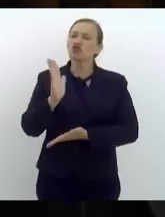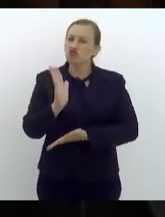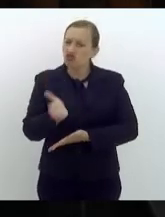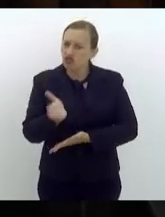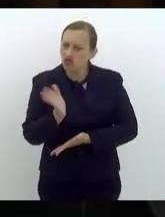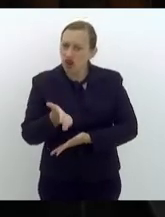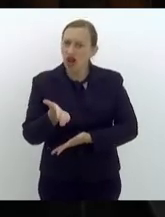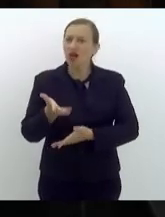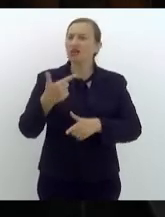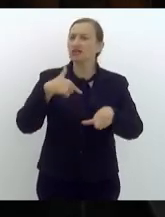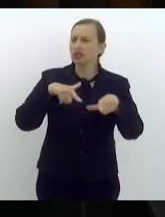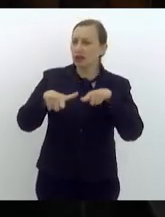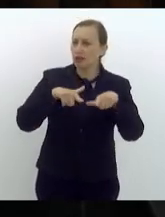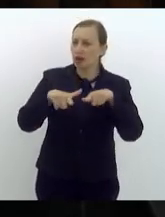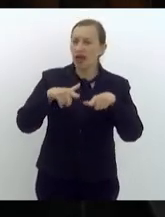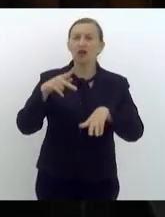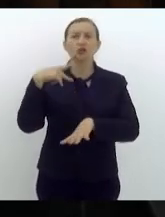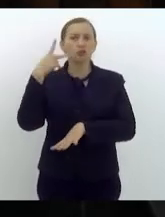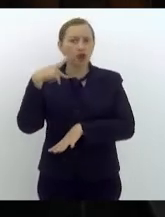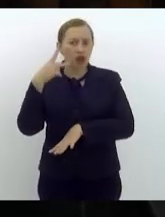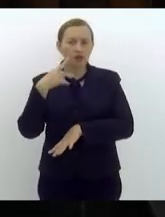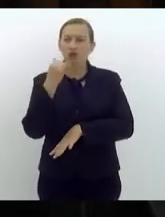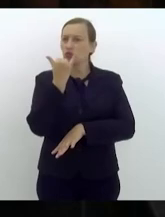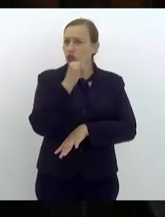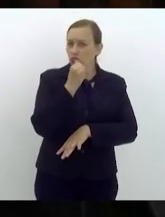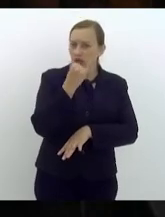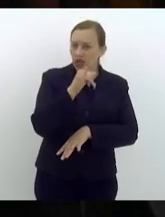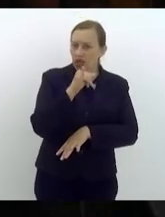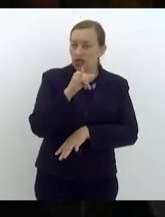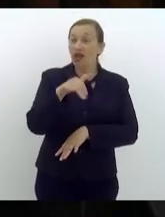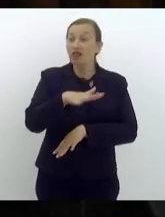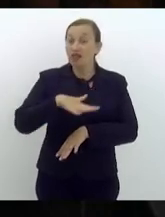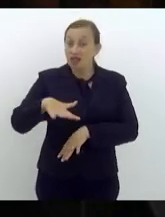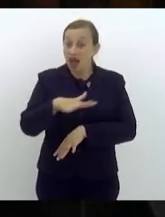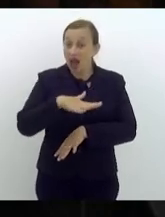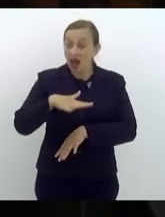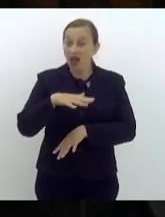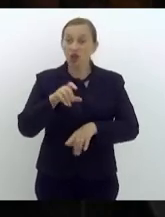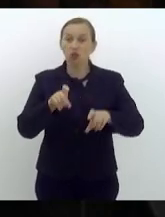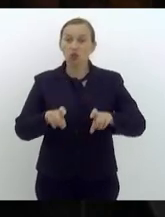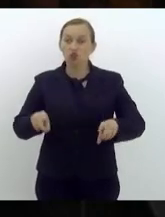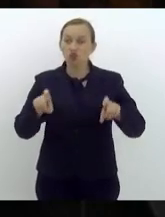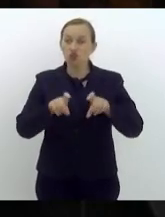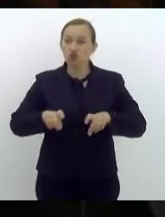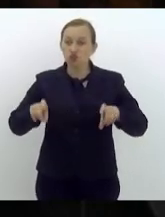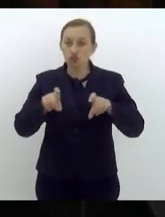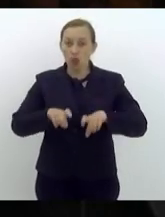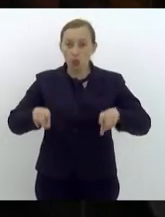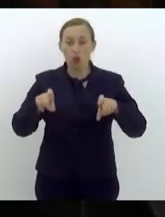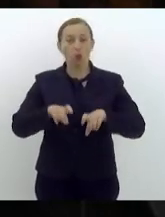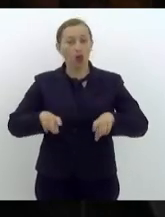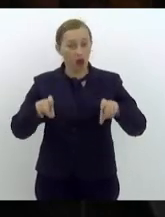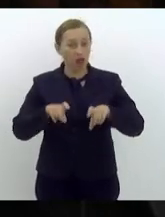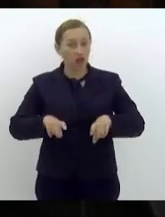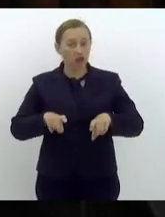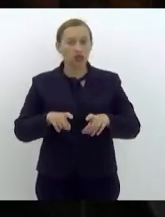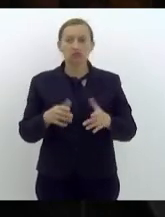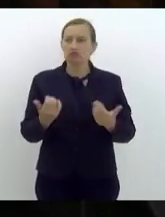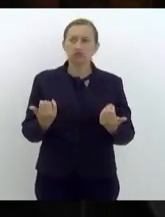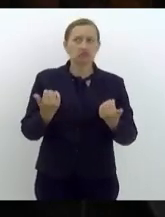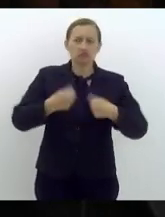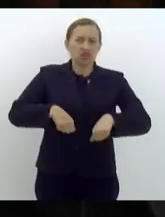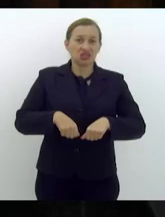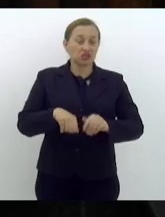já trabalhou no Parlamento Fluminense, na área de informática. E não preciso ler